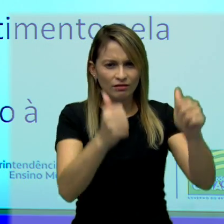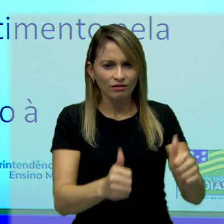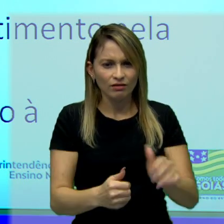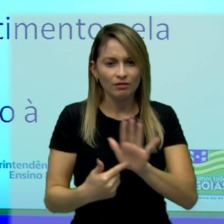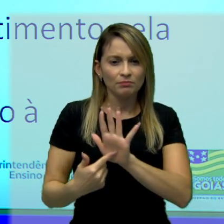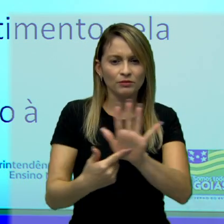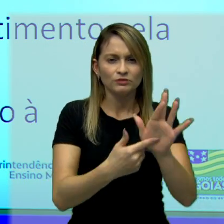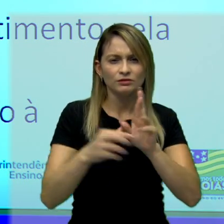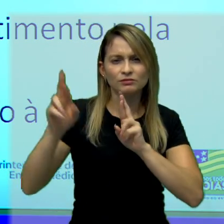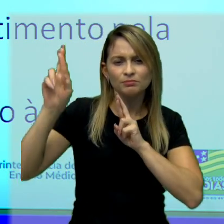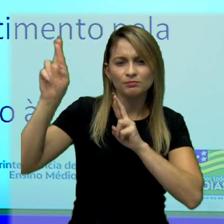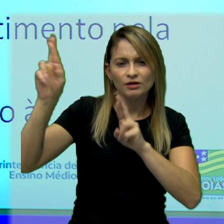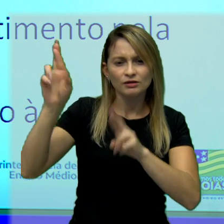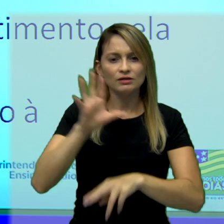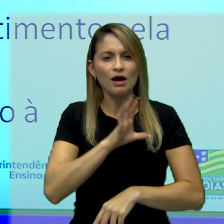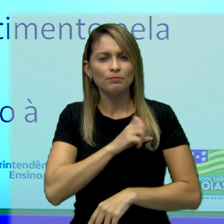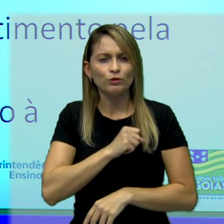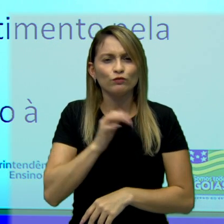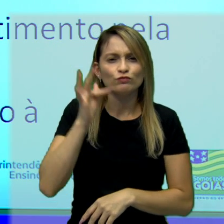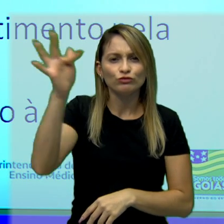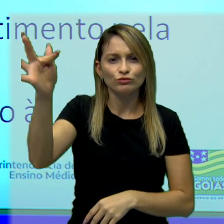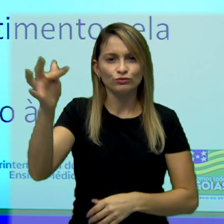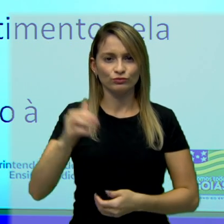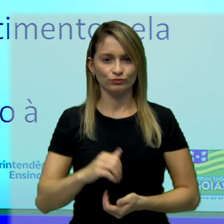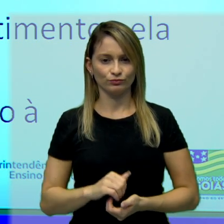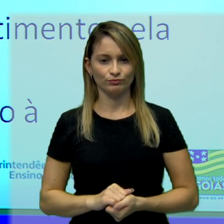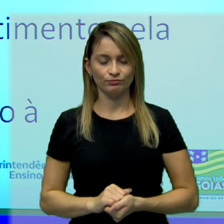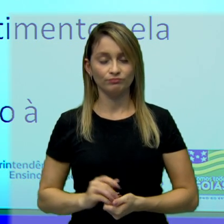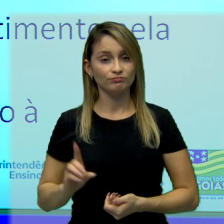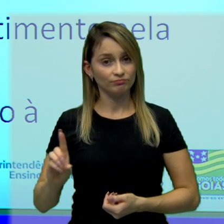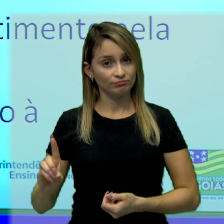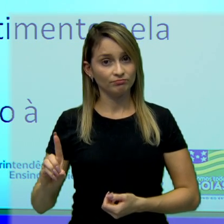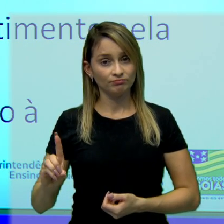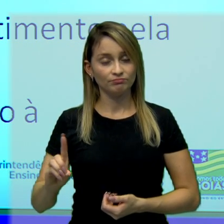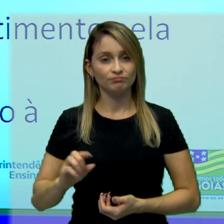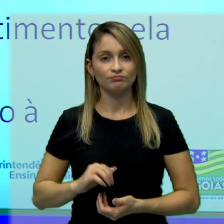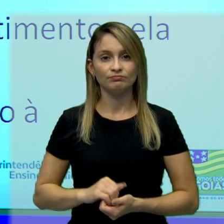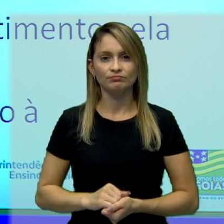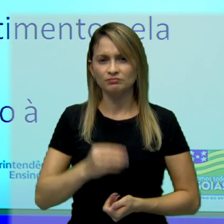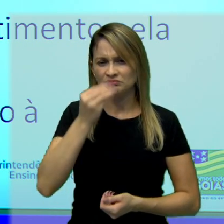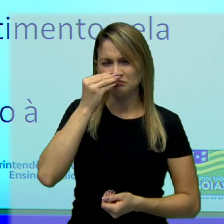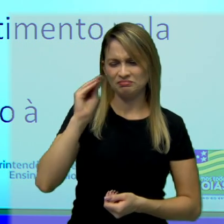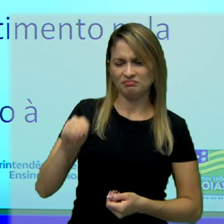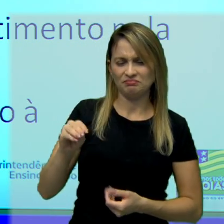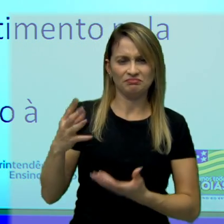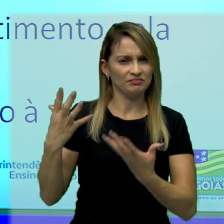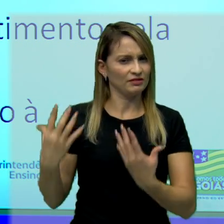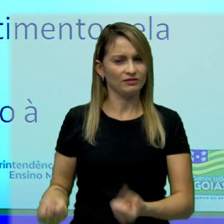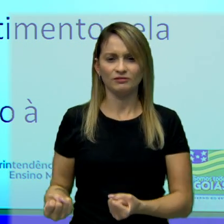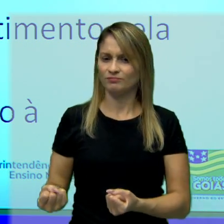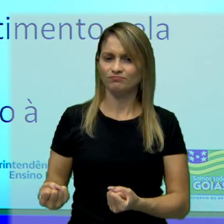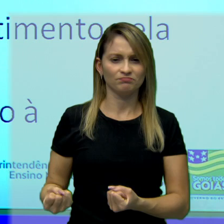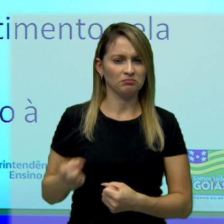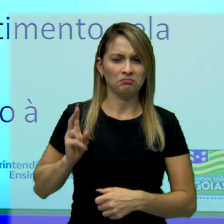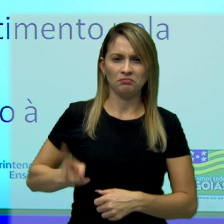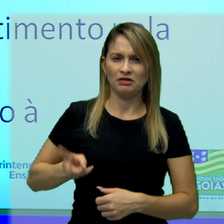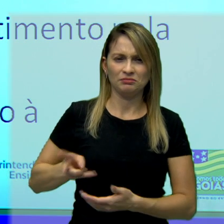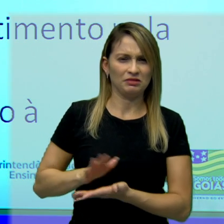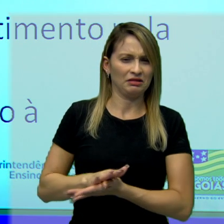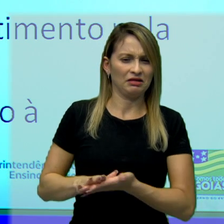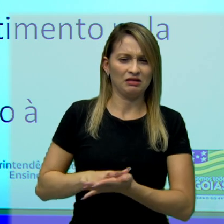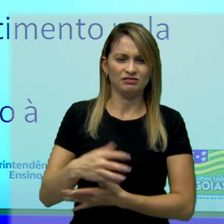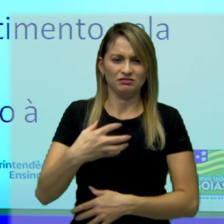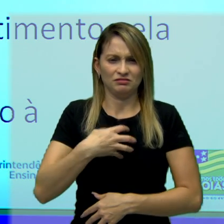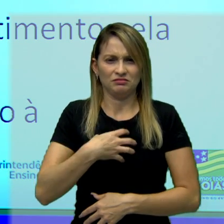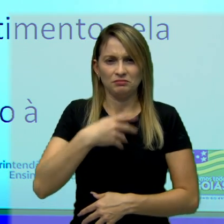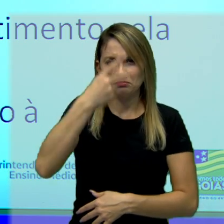díspares, indicativas de esperança no amor futuro. Letra D. Recusa a aceitação da